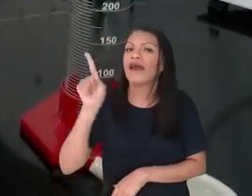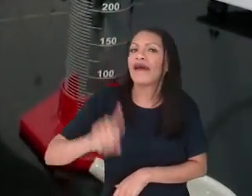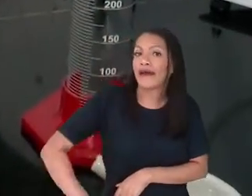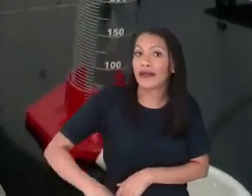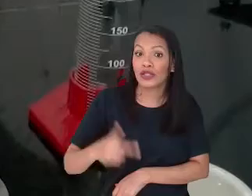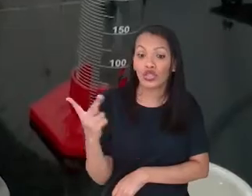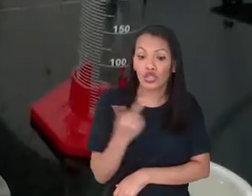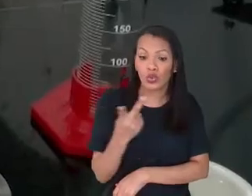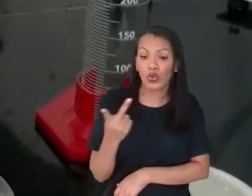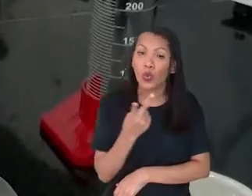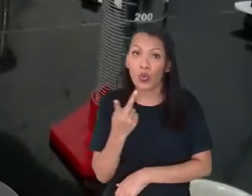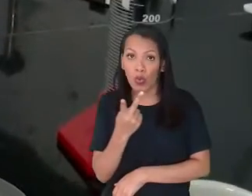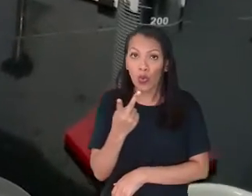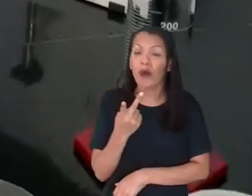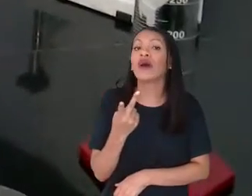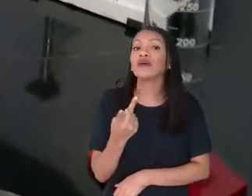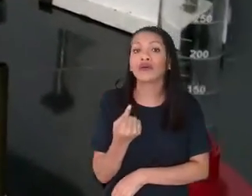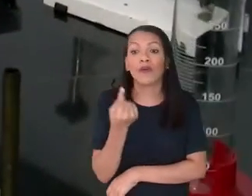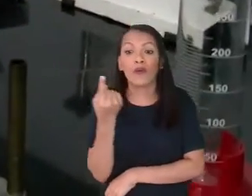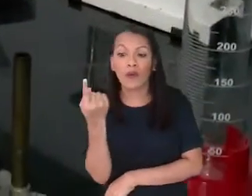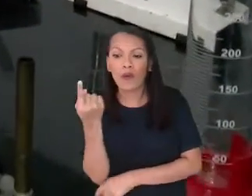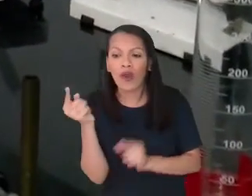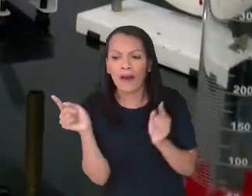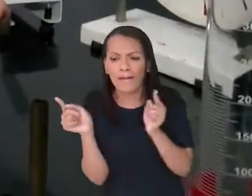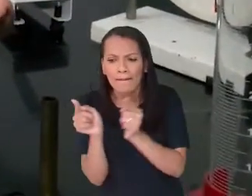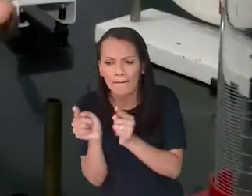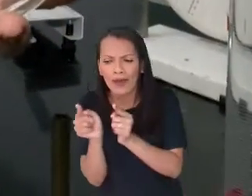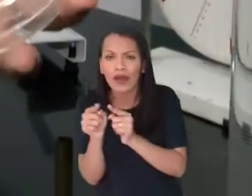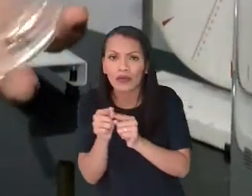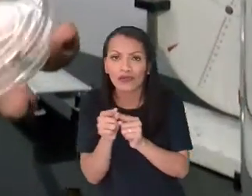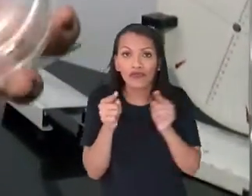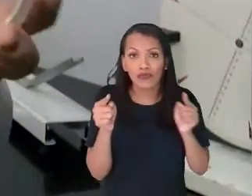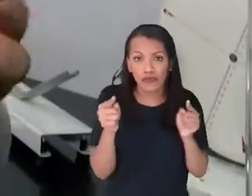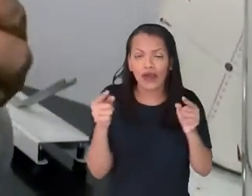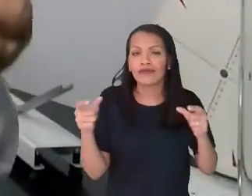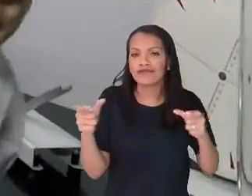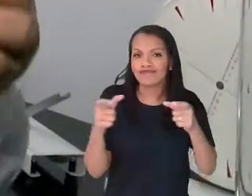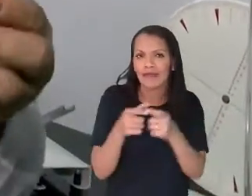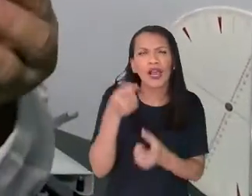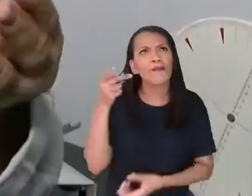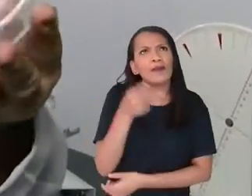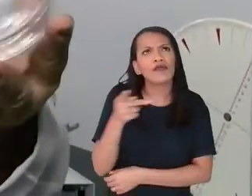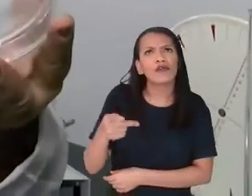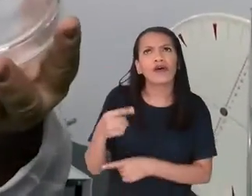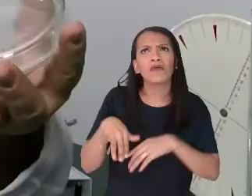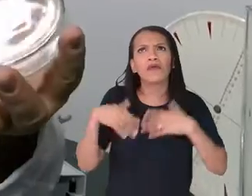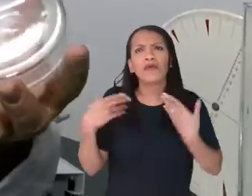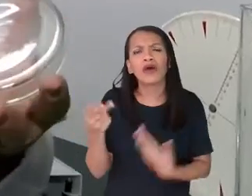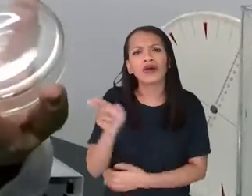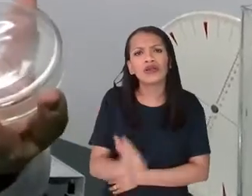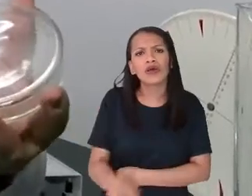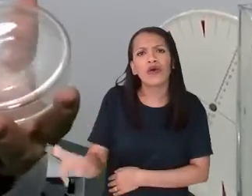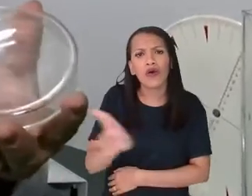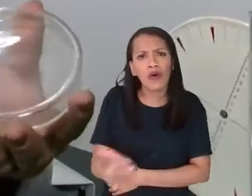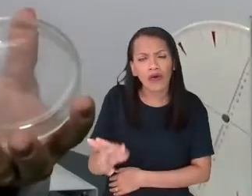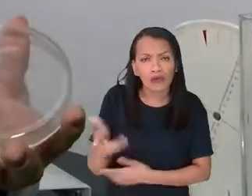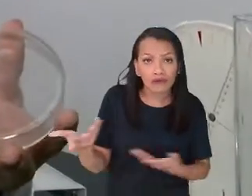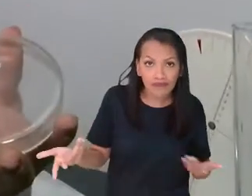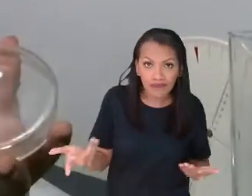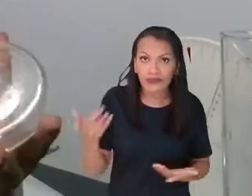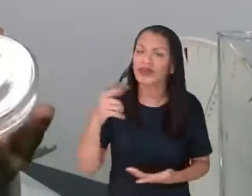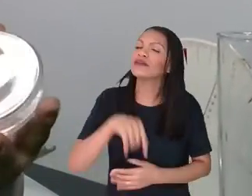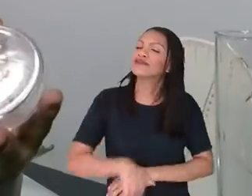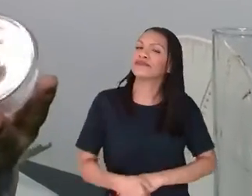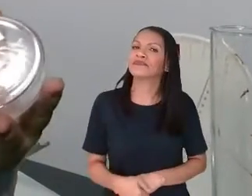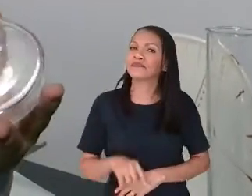duas partes, né, uma menor e a outra que se encaixa. Professora, mas quando é que a gente vai usar a placa de Petri? Quando